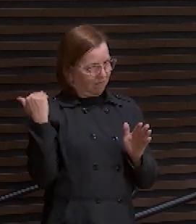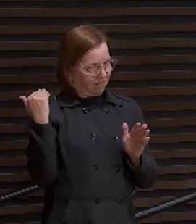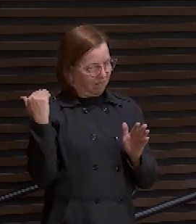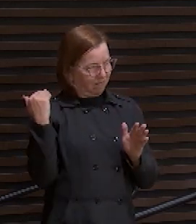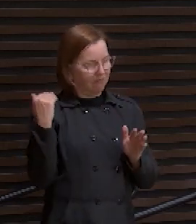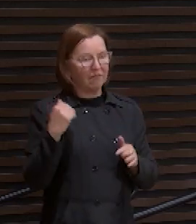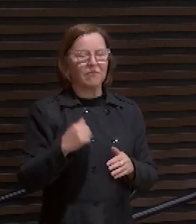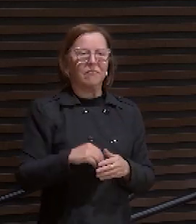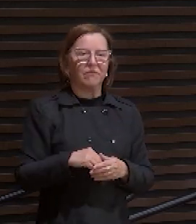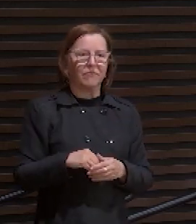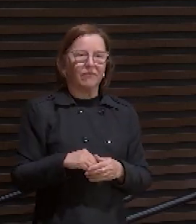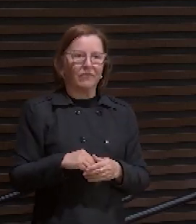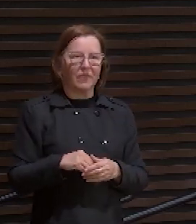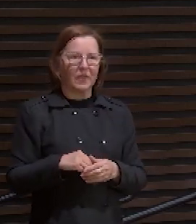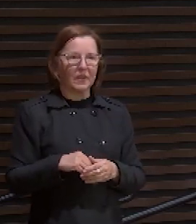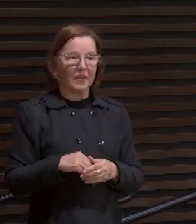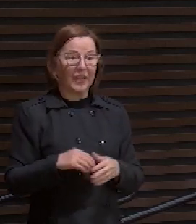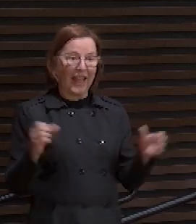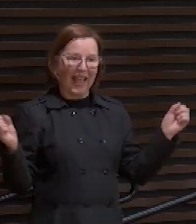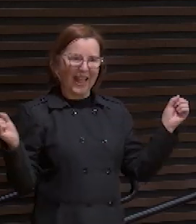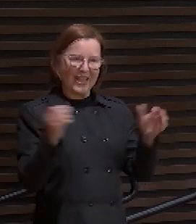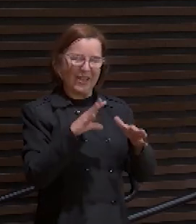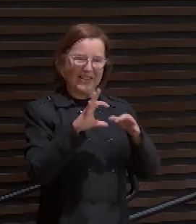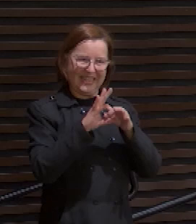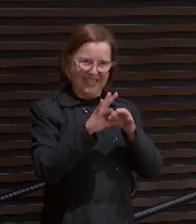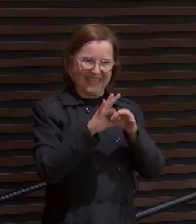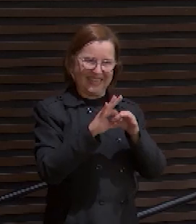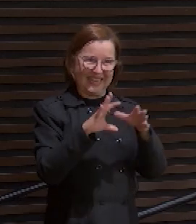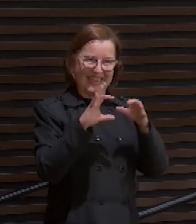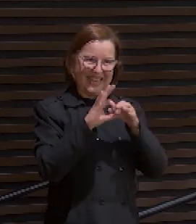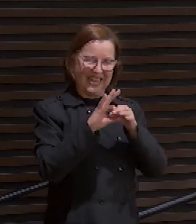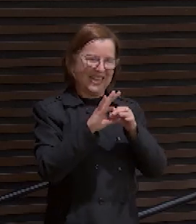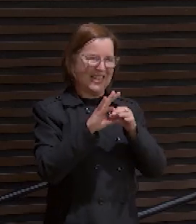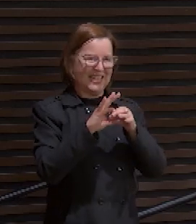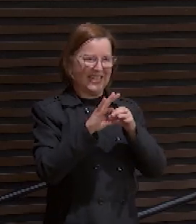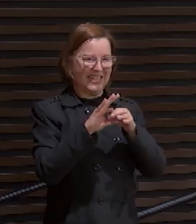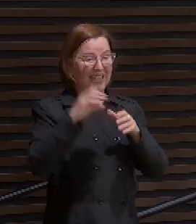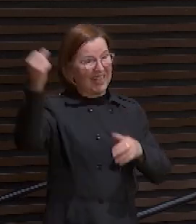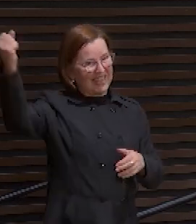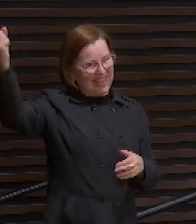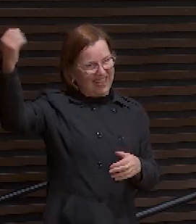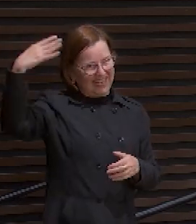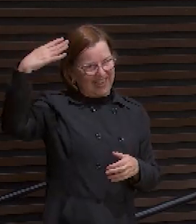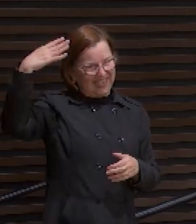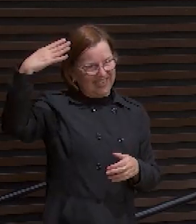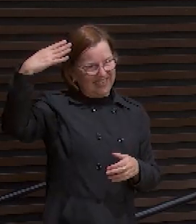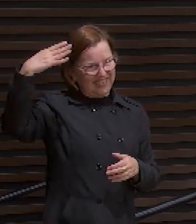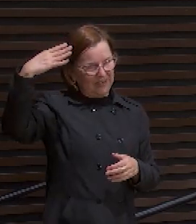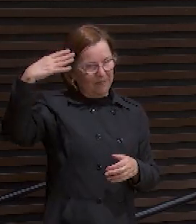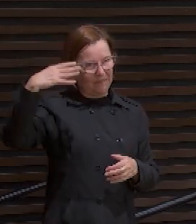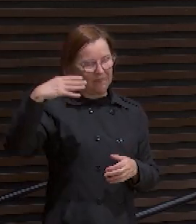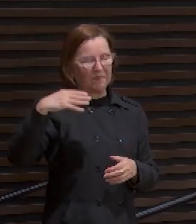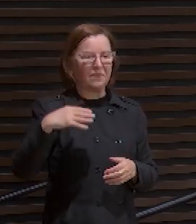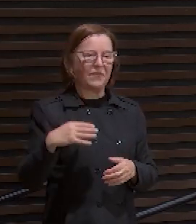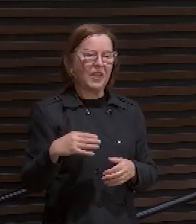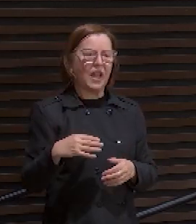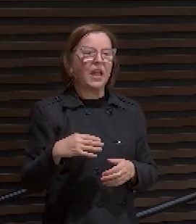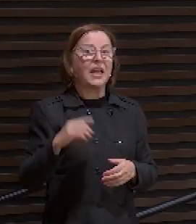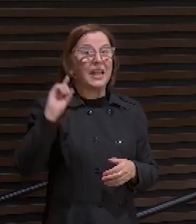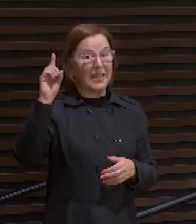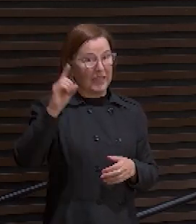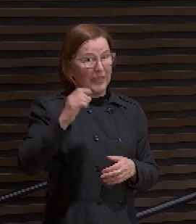A nova aliança é a aliança incondicional da graça. Ela diz o seguinte: eu lhe